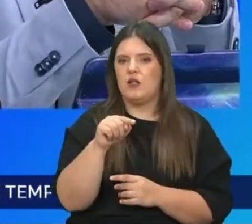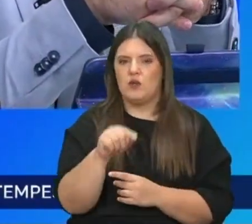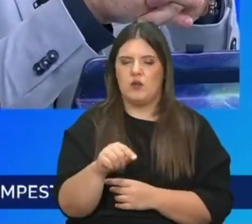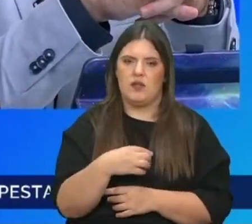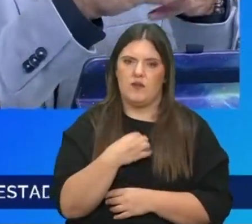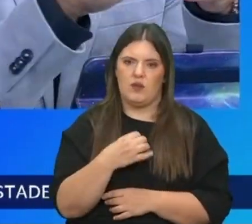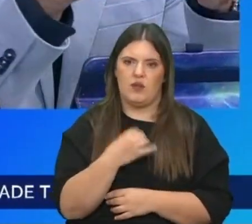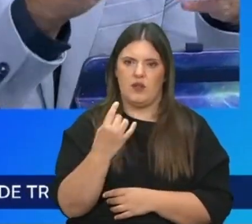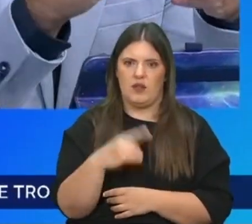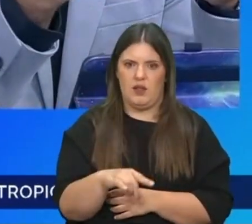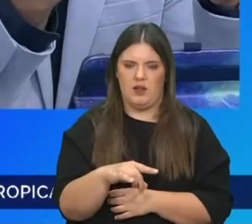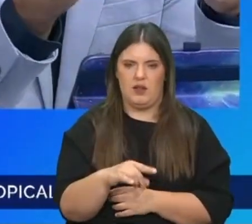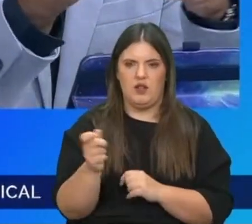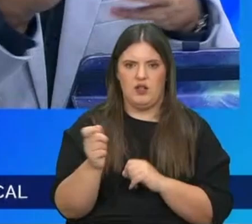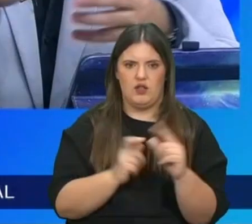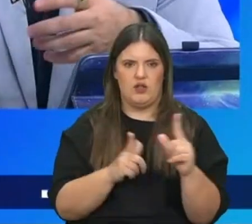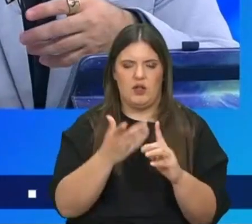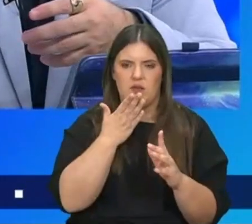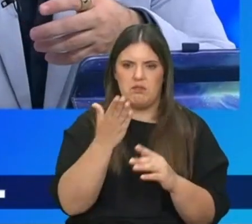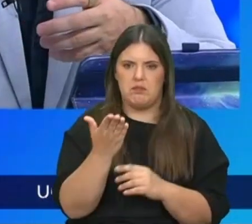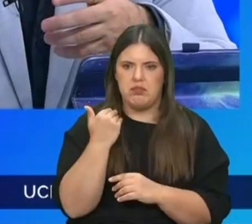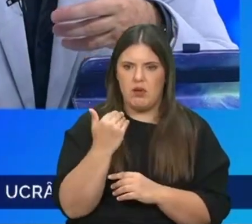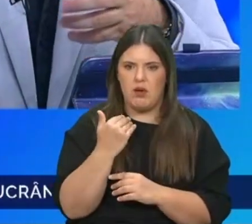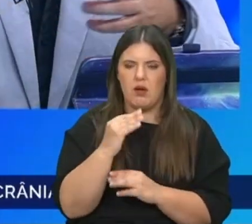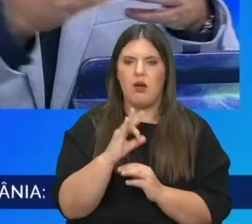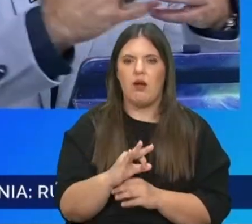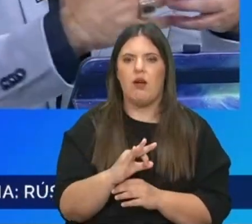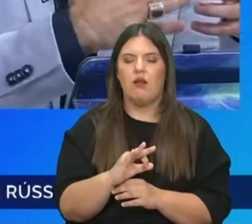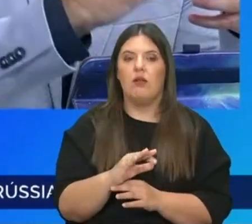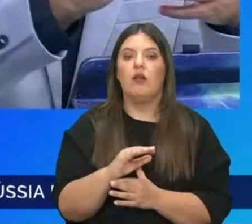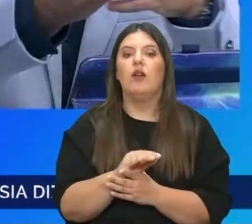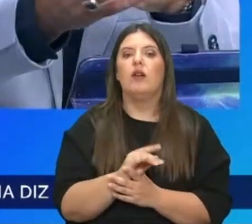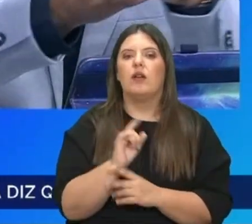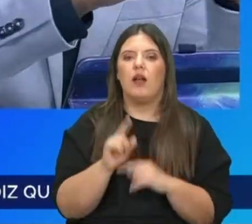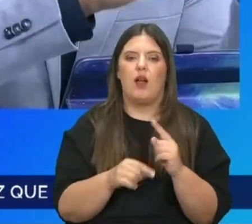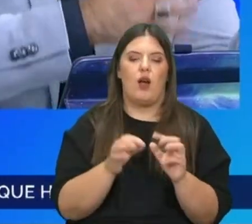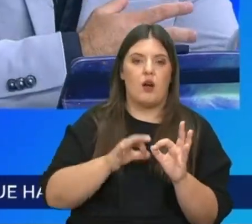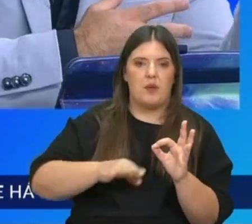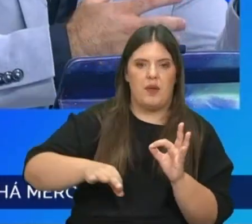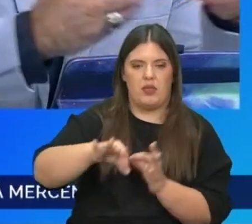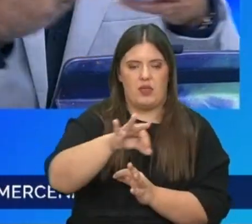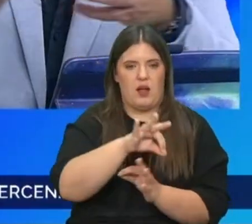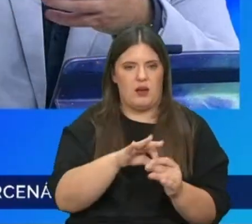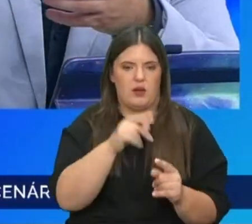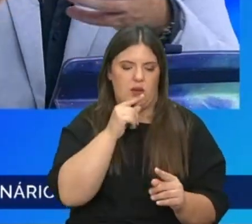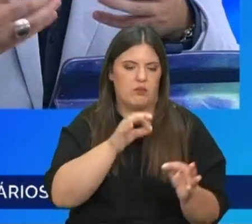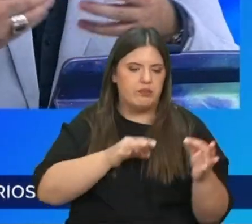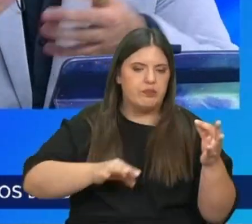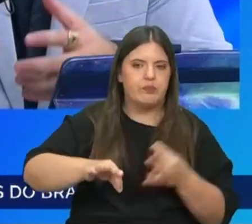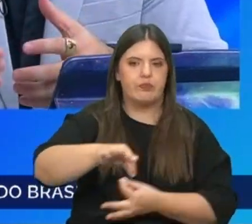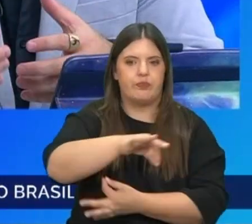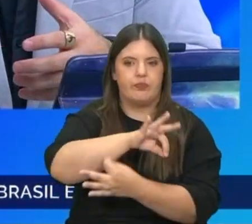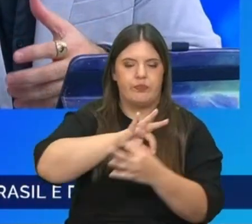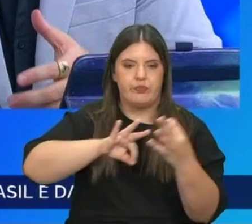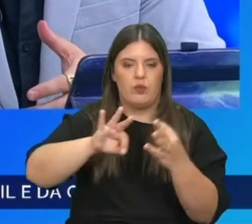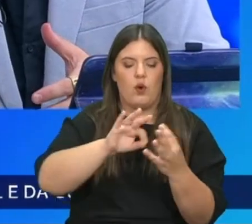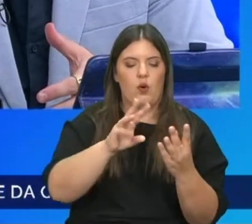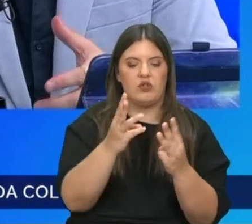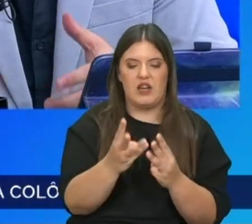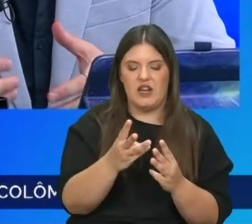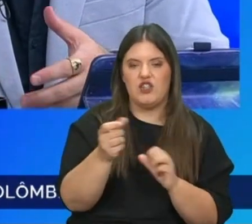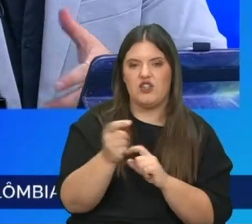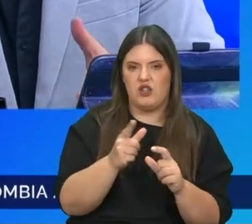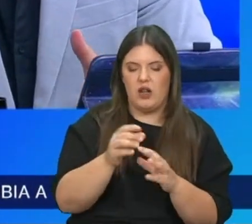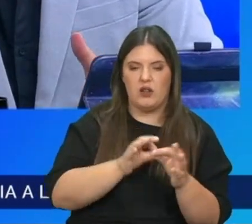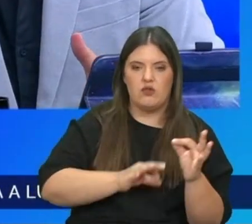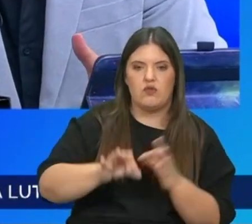teríamos que ter estrelas gigantes, que são essas que dão origem a buracos negros, a orbitarem-se mutuamente, ou casais de 3 estrelas gigantes,